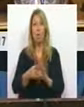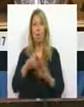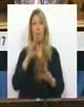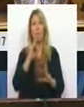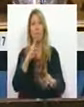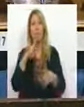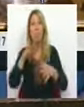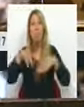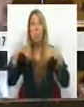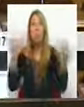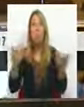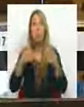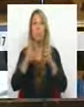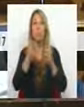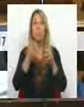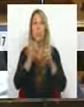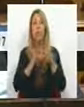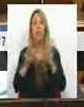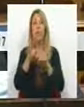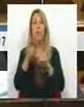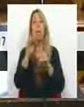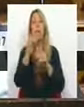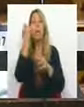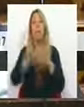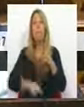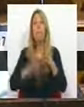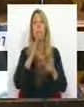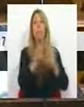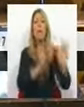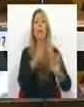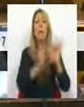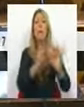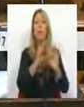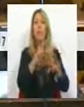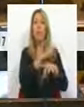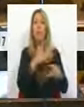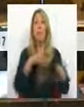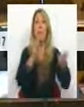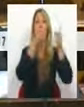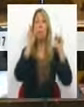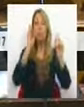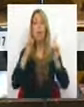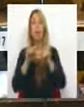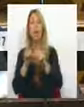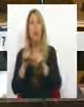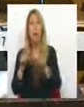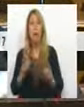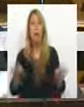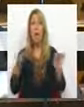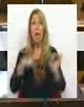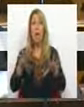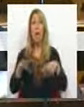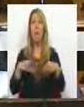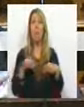de diagnóstico e terapêutica e sobre os dispositivos médicos e cuja paternidade ninguém quer assumir. Aliás, este